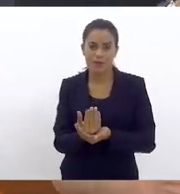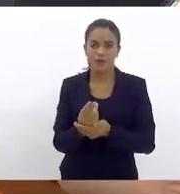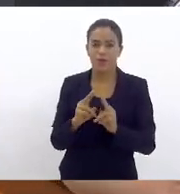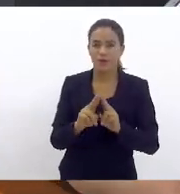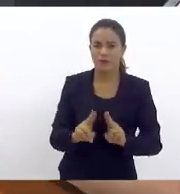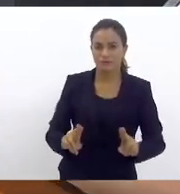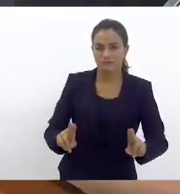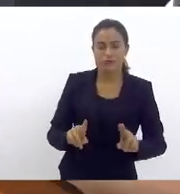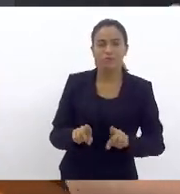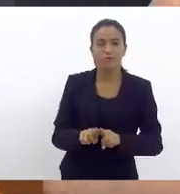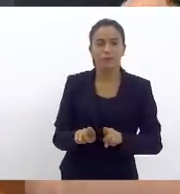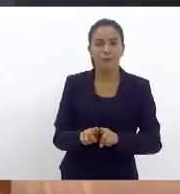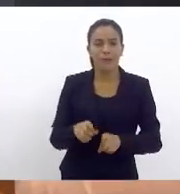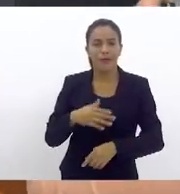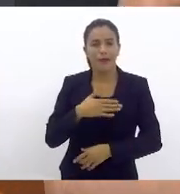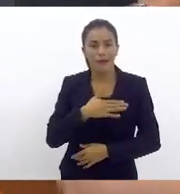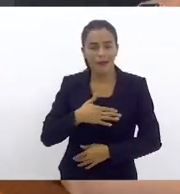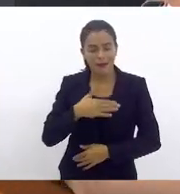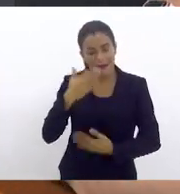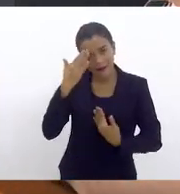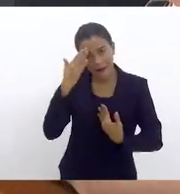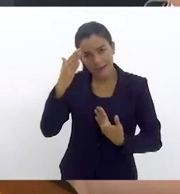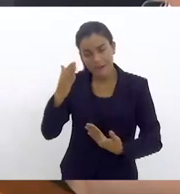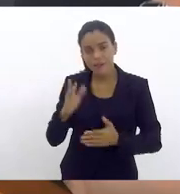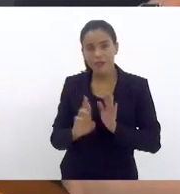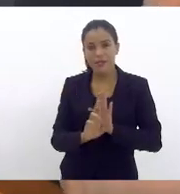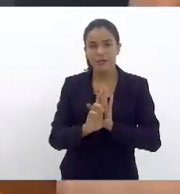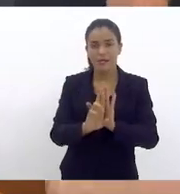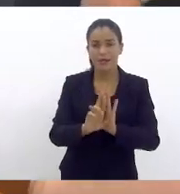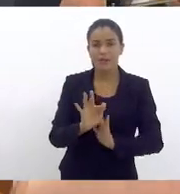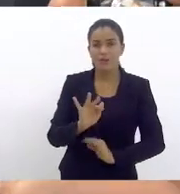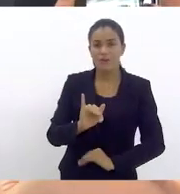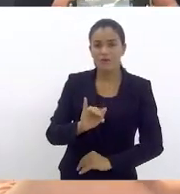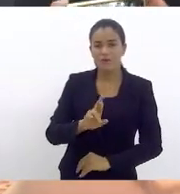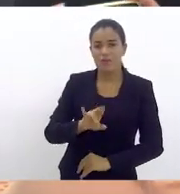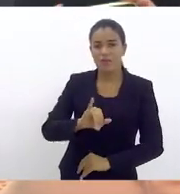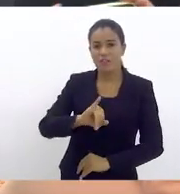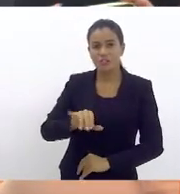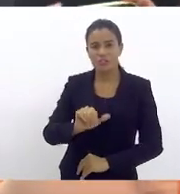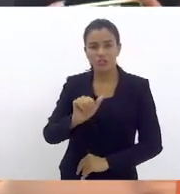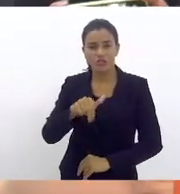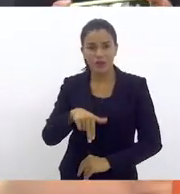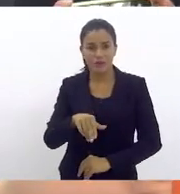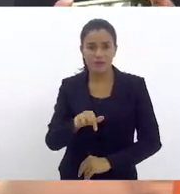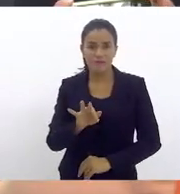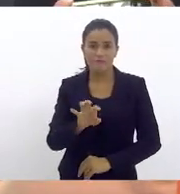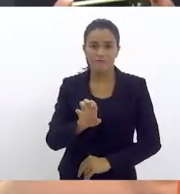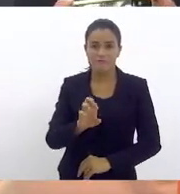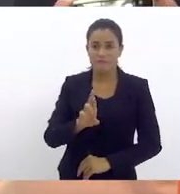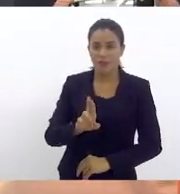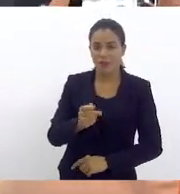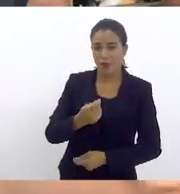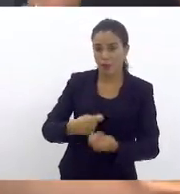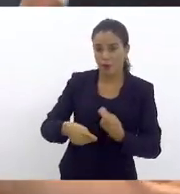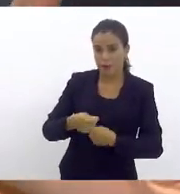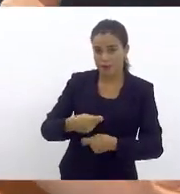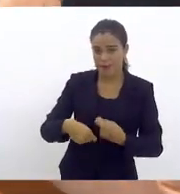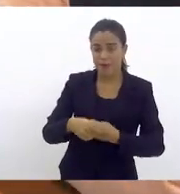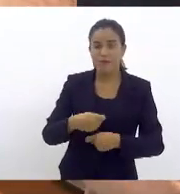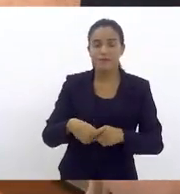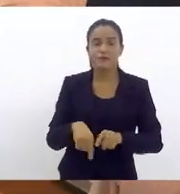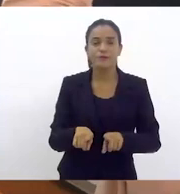queremos agradecer também a presença dos representantes da firjan da Fecomércio Dr Mauro